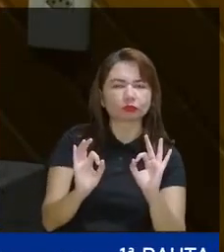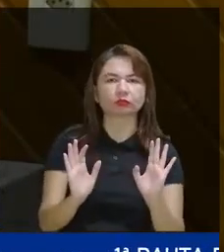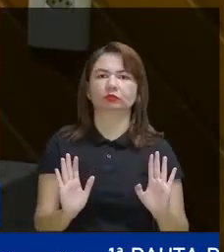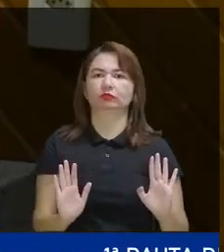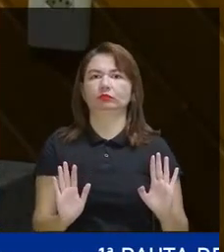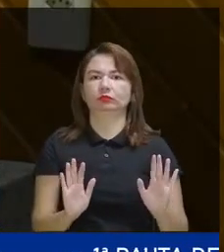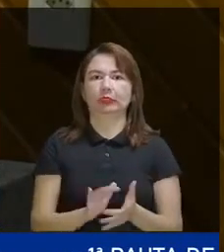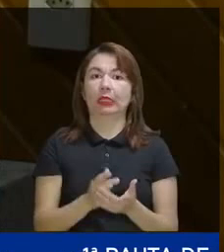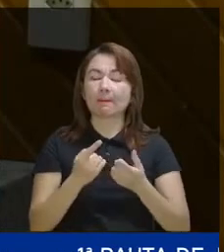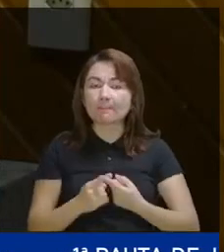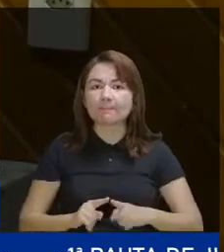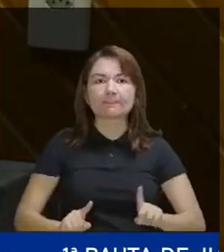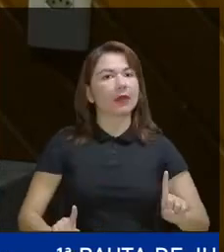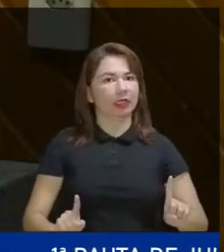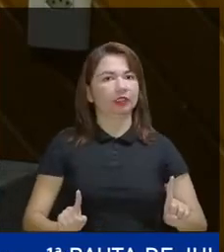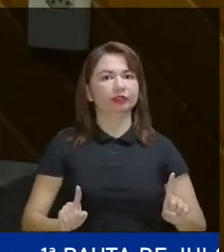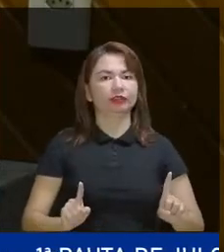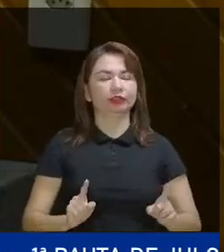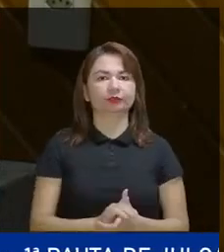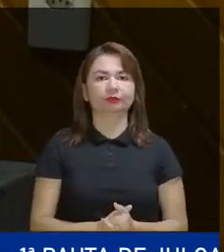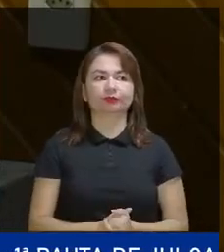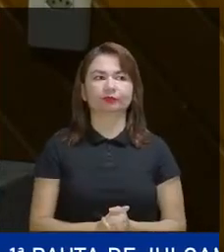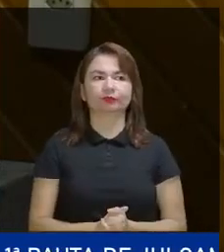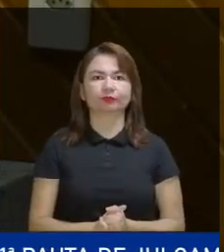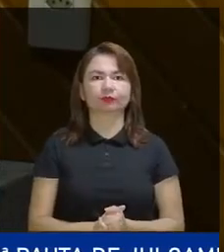pedir nas